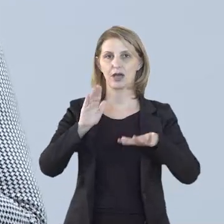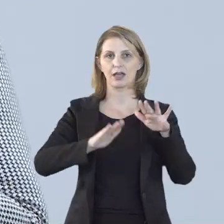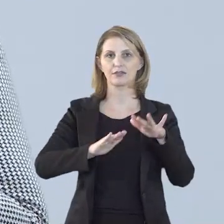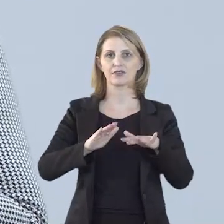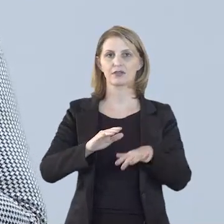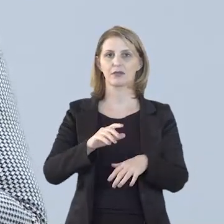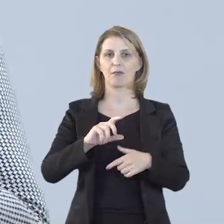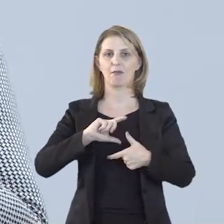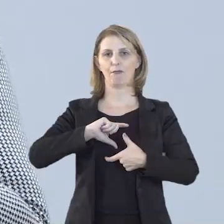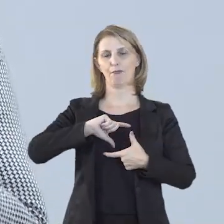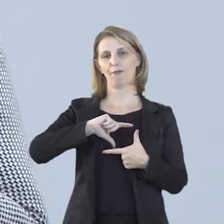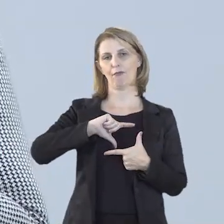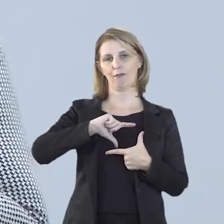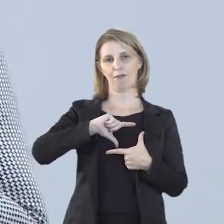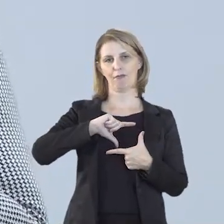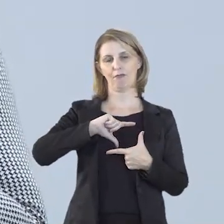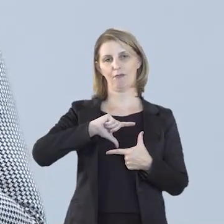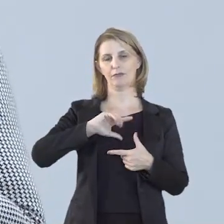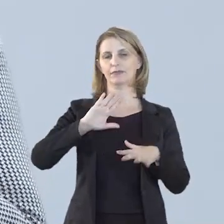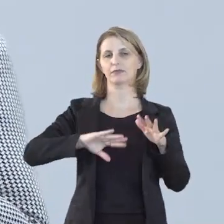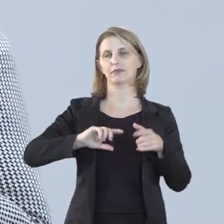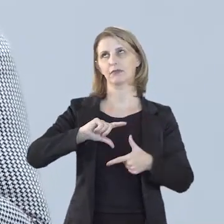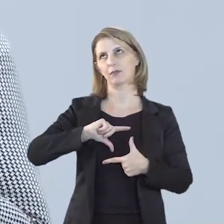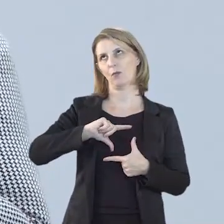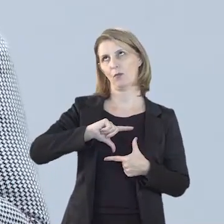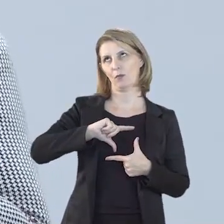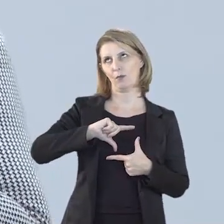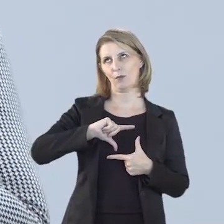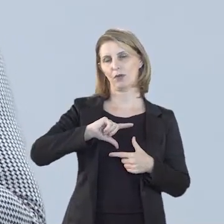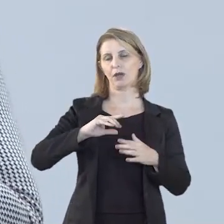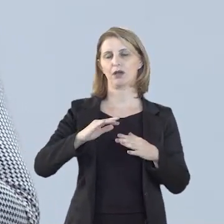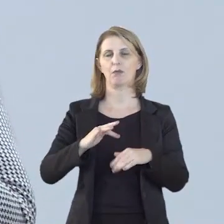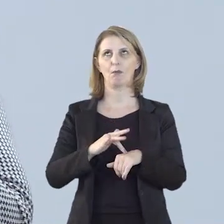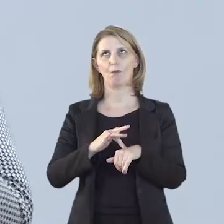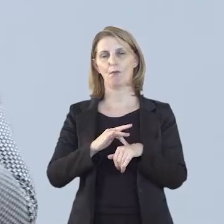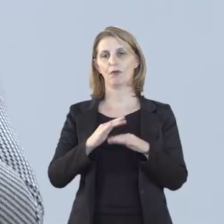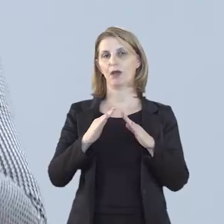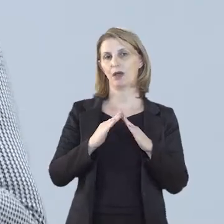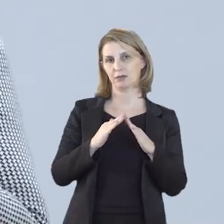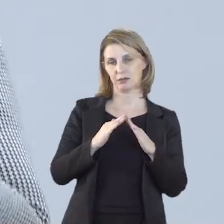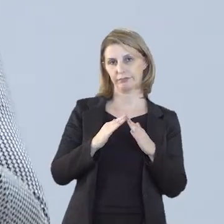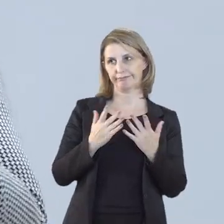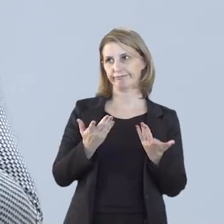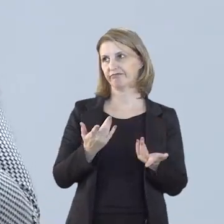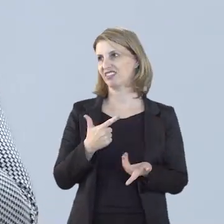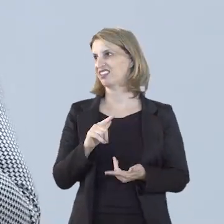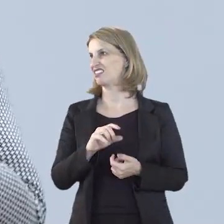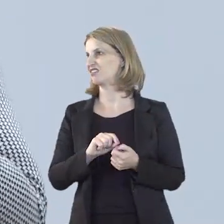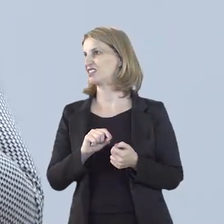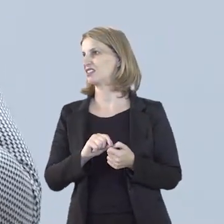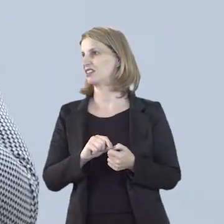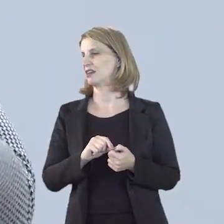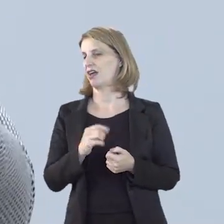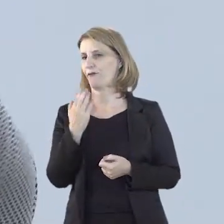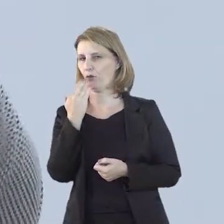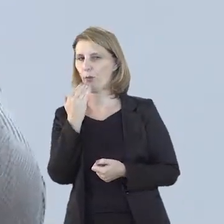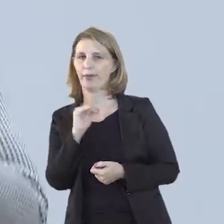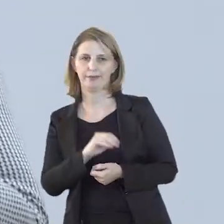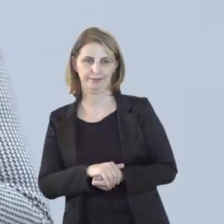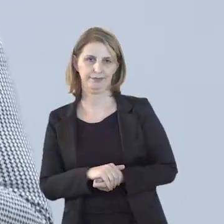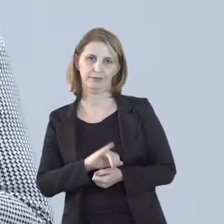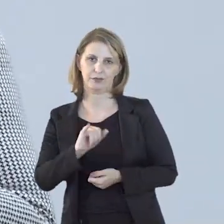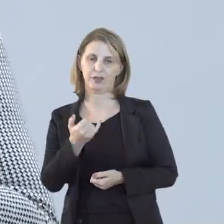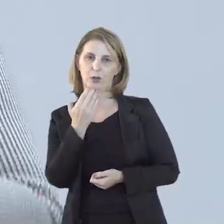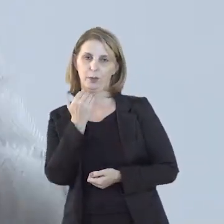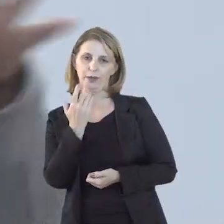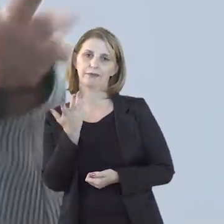quando eu estou triste ou ansiosa, mas também quando eu estou entediada. Então, às vezes eu estou entediada em casa e aí eu vou, sei